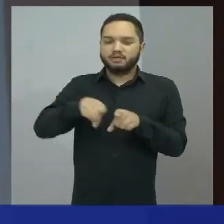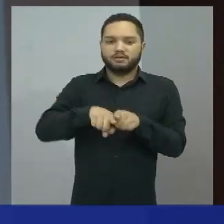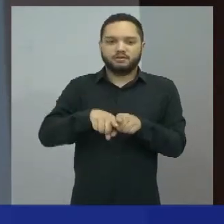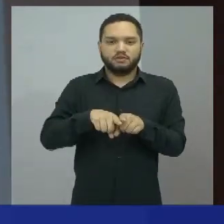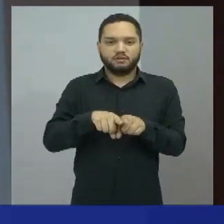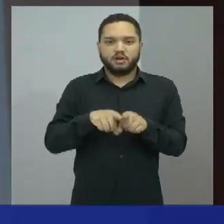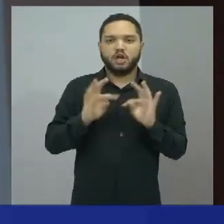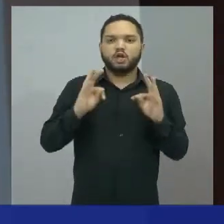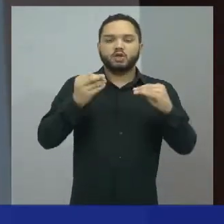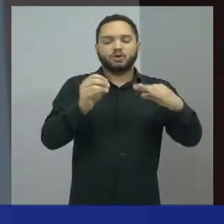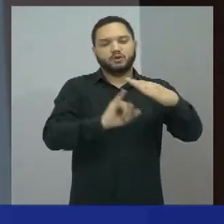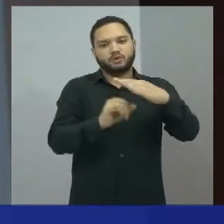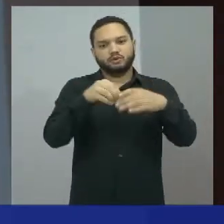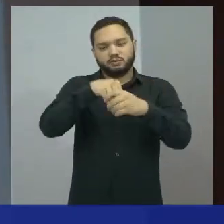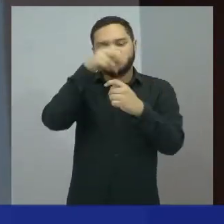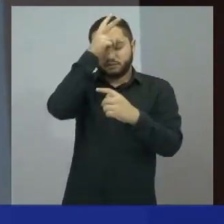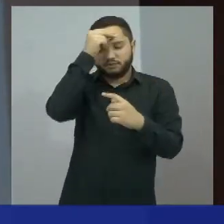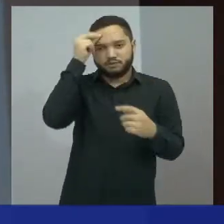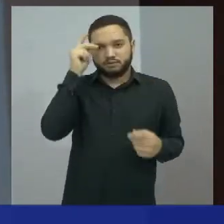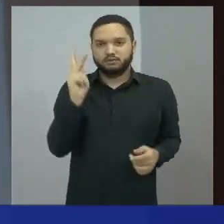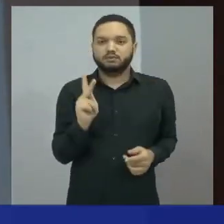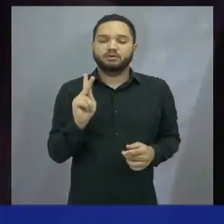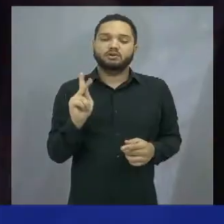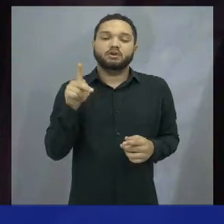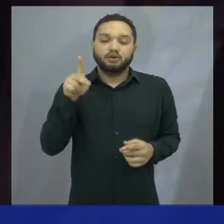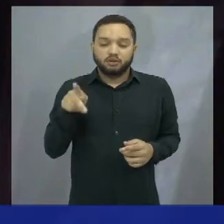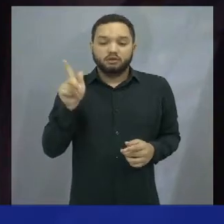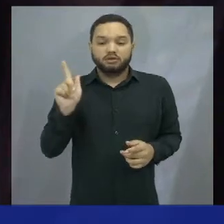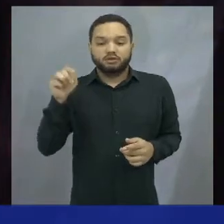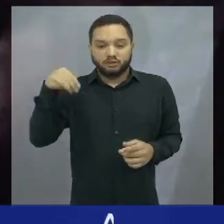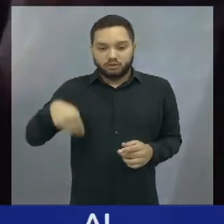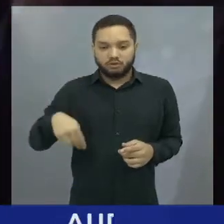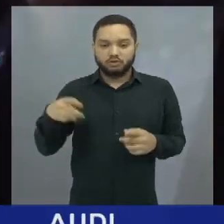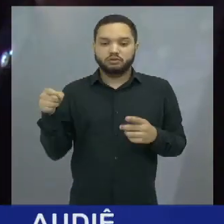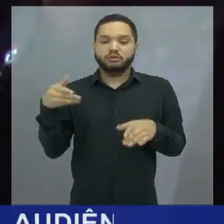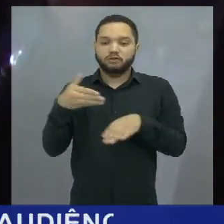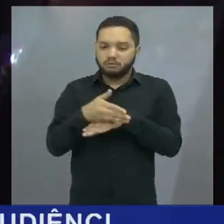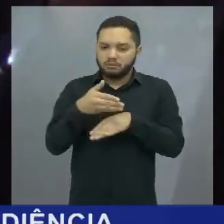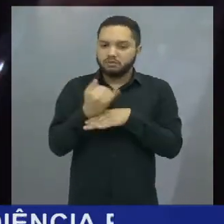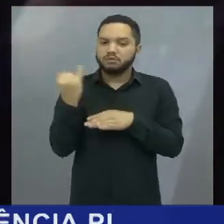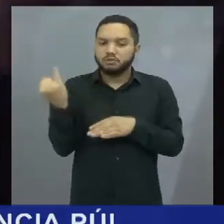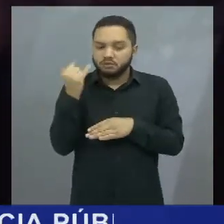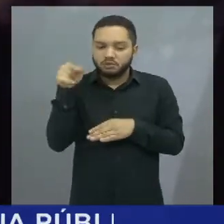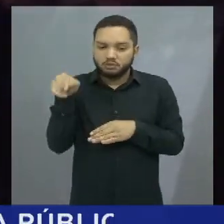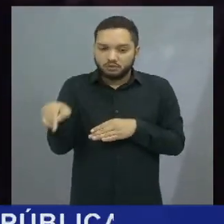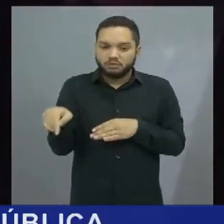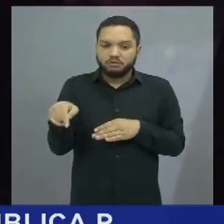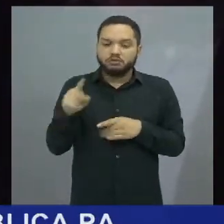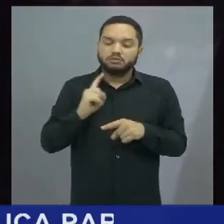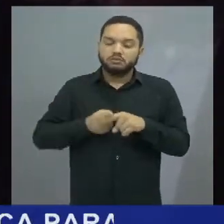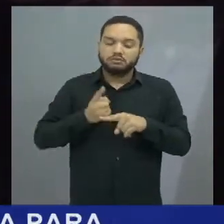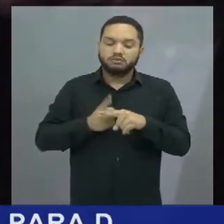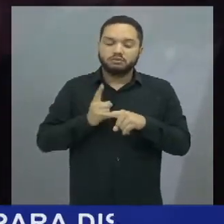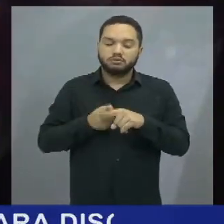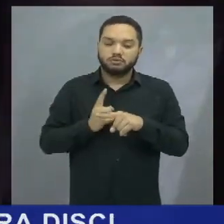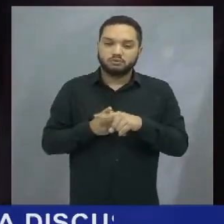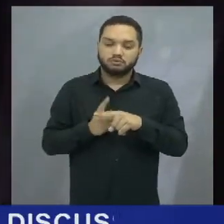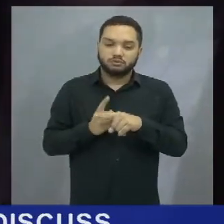todos os órgãos da prefeitura. Então, a PGM ela teve uma participação importante no sentido